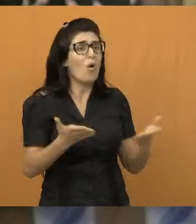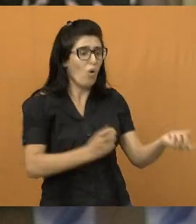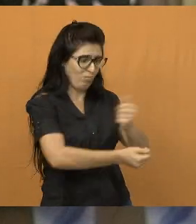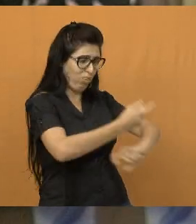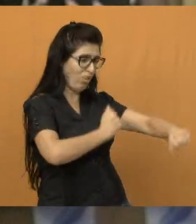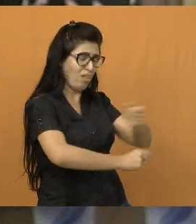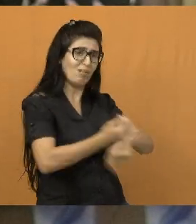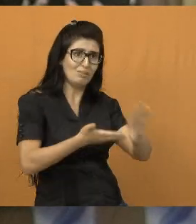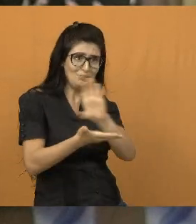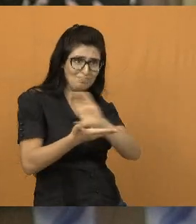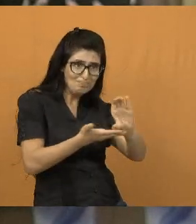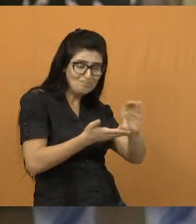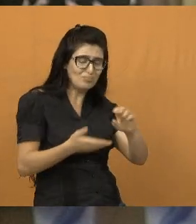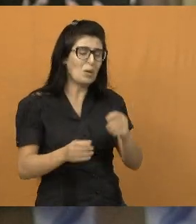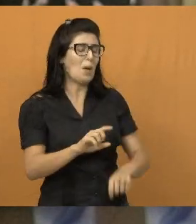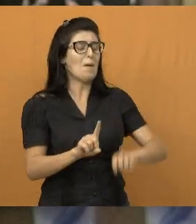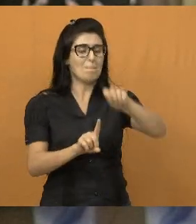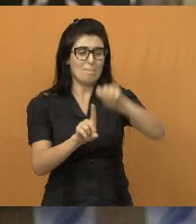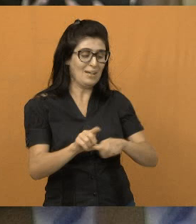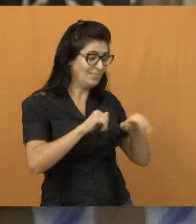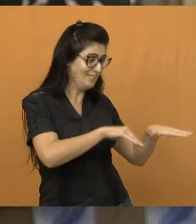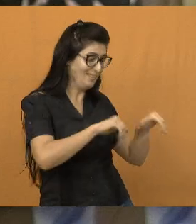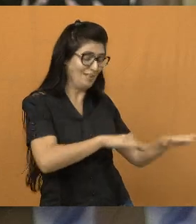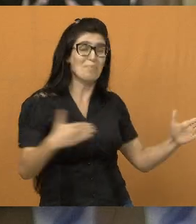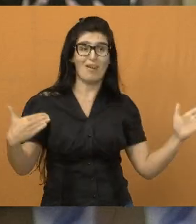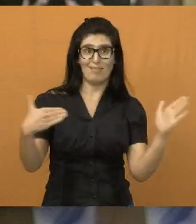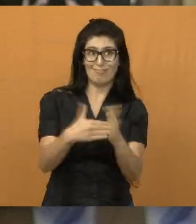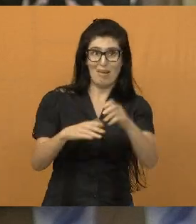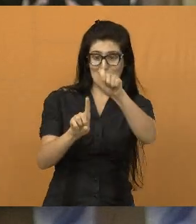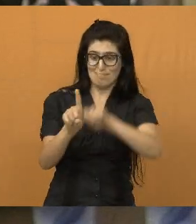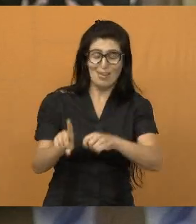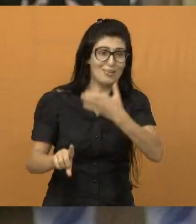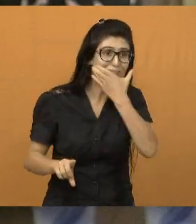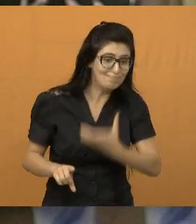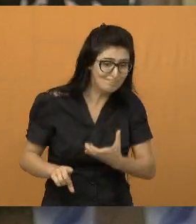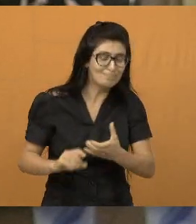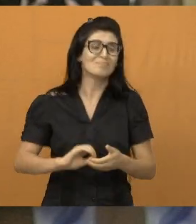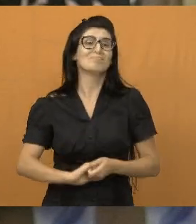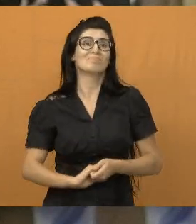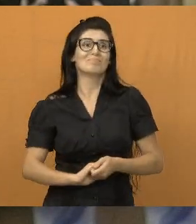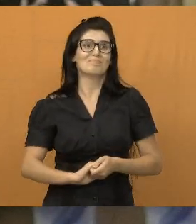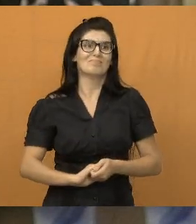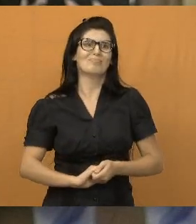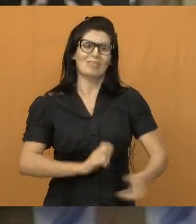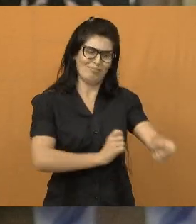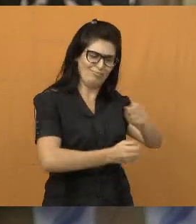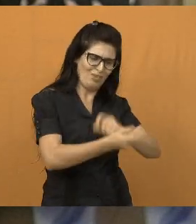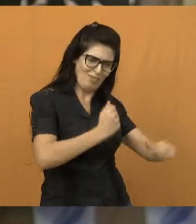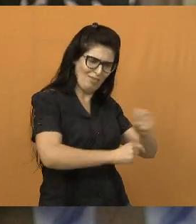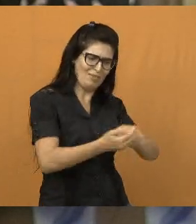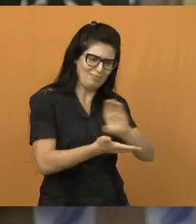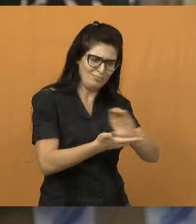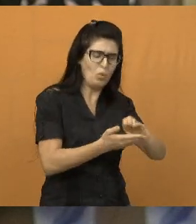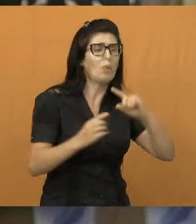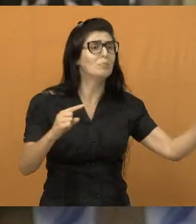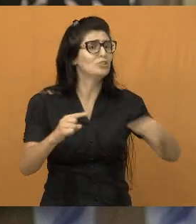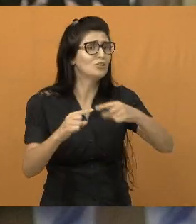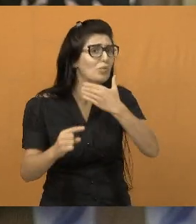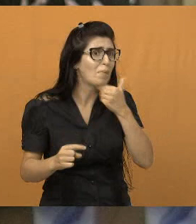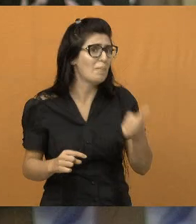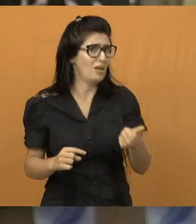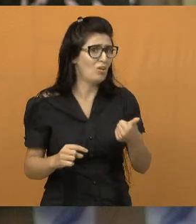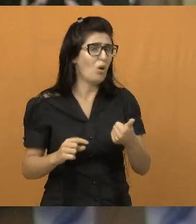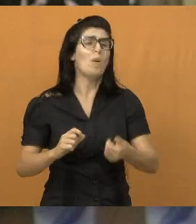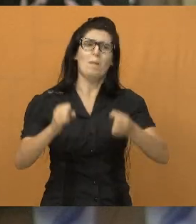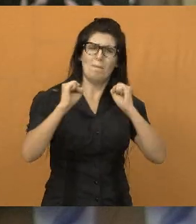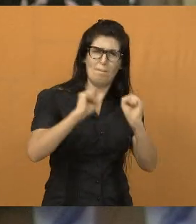que nós fizemos, e estamos dispostos a ouvir as críticas necessárias, né, para que a gente melhore cada vez mais o serviço de saúde do